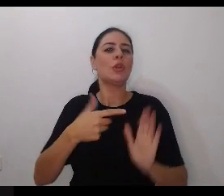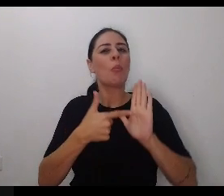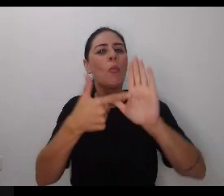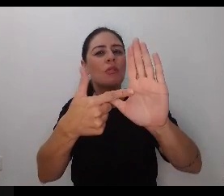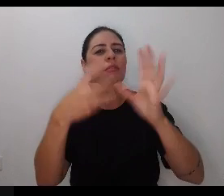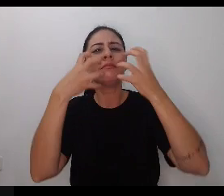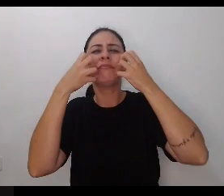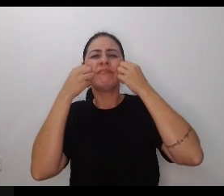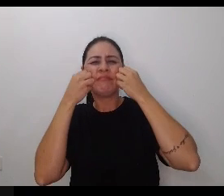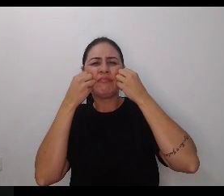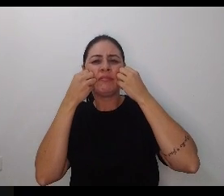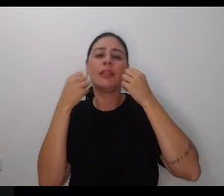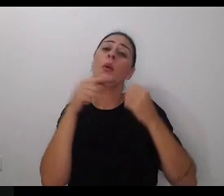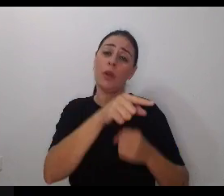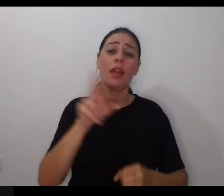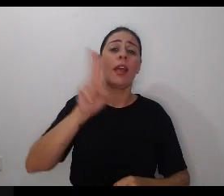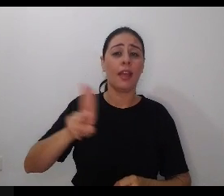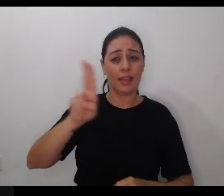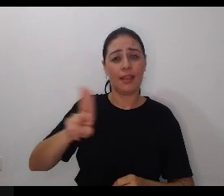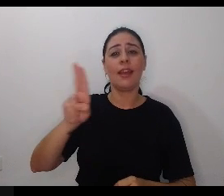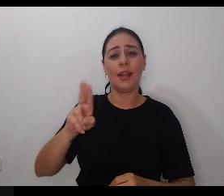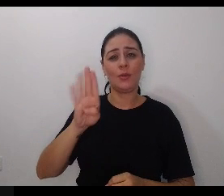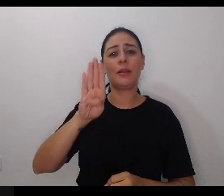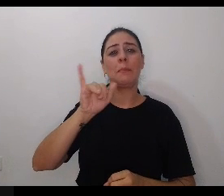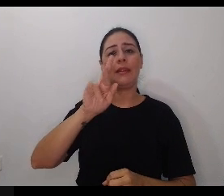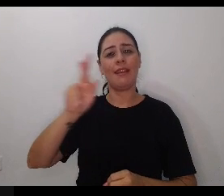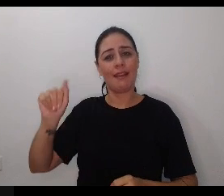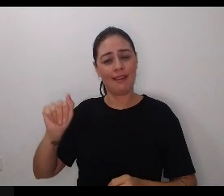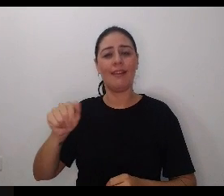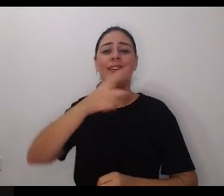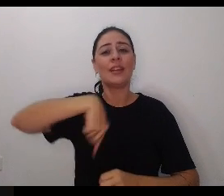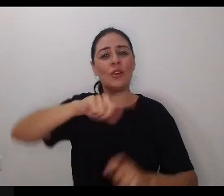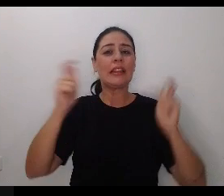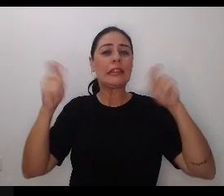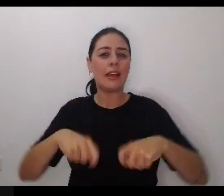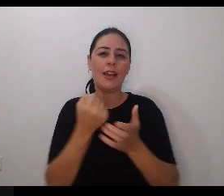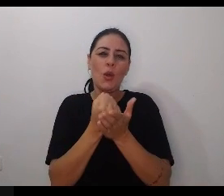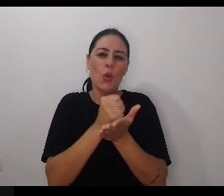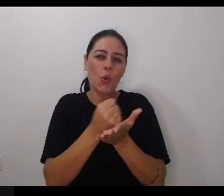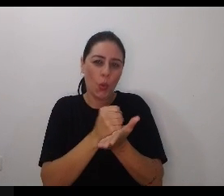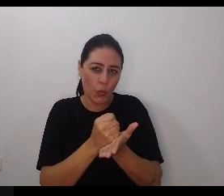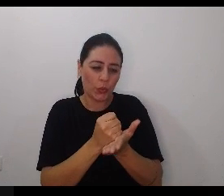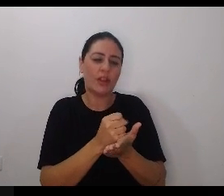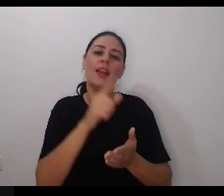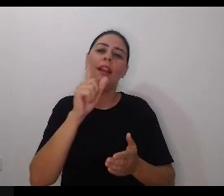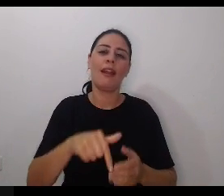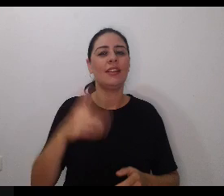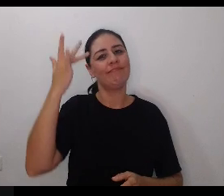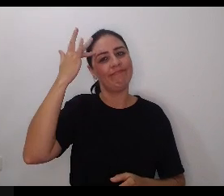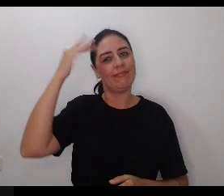para dizer que está frustrada e para mostrar que está frustrada. Então, ela usa da birra. A gente só vai desenvolver um